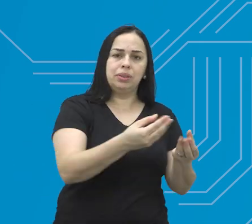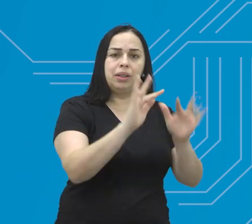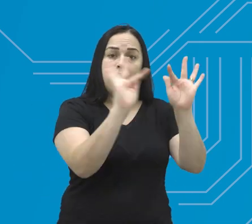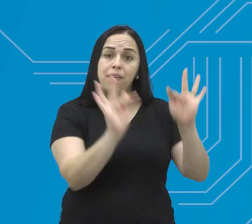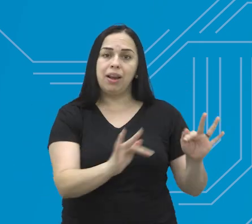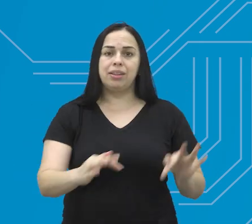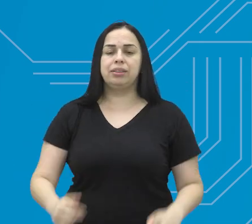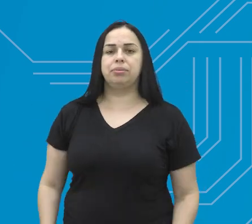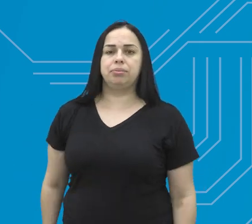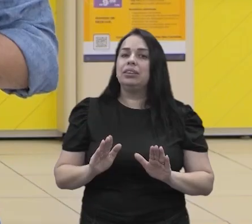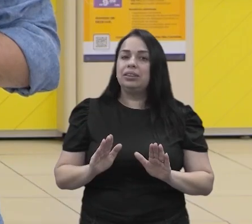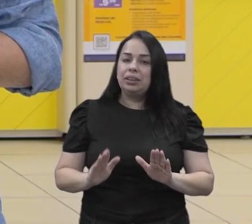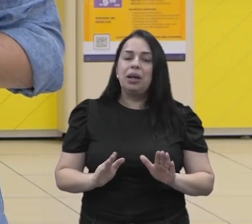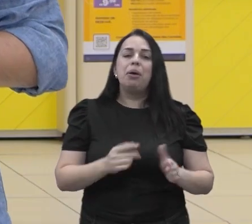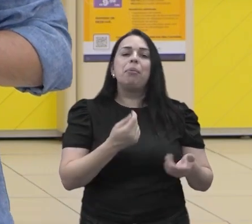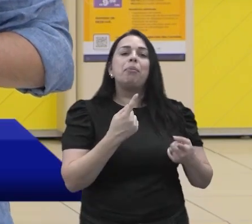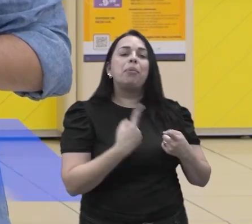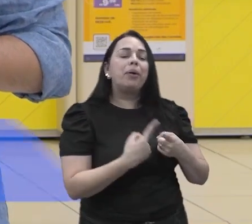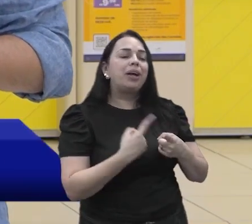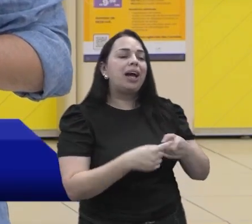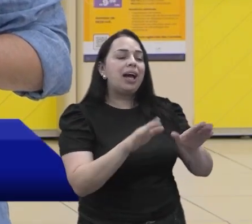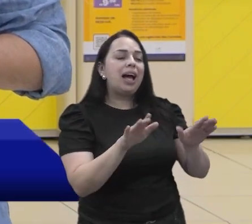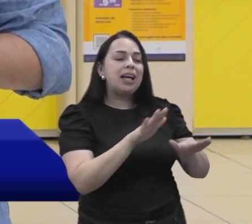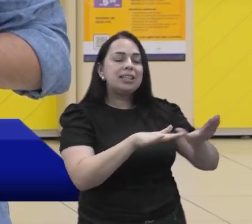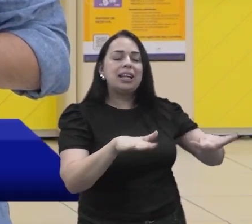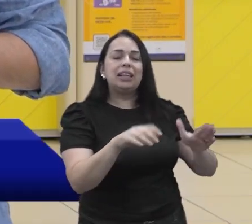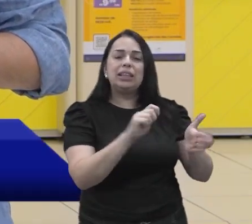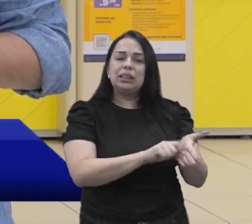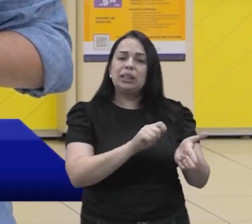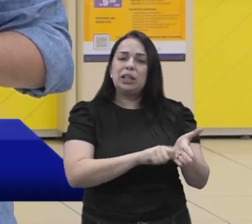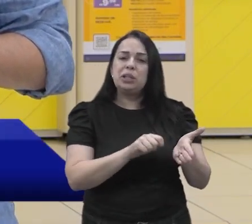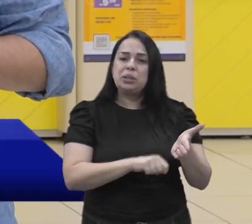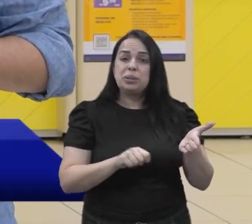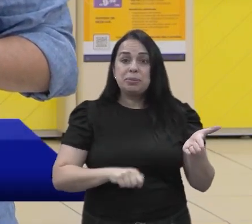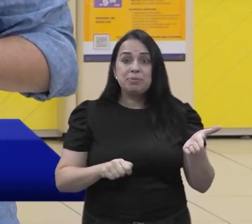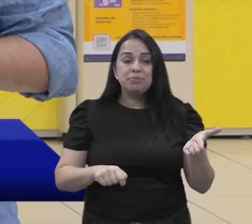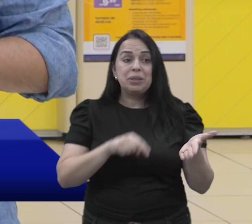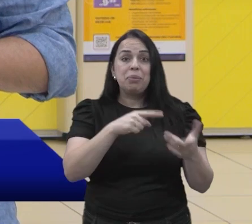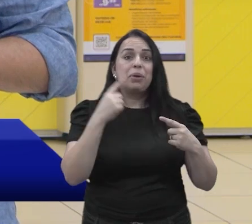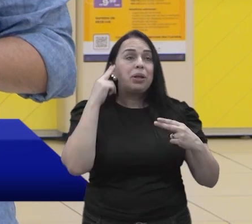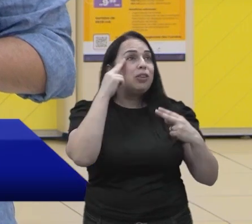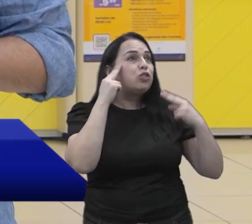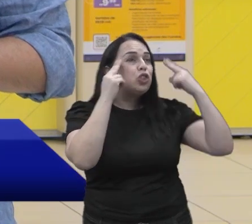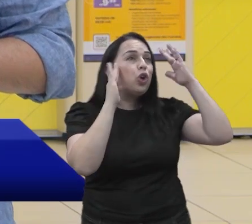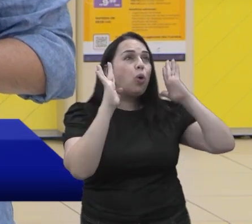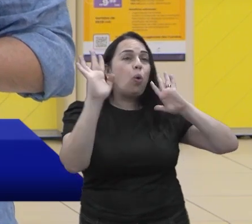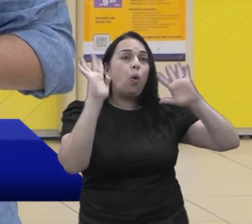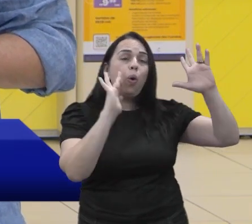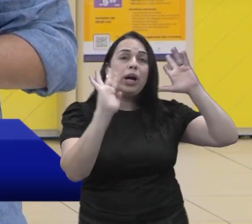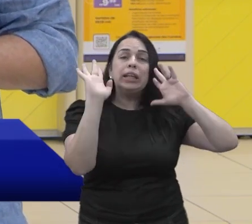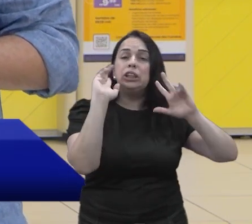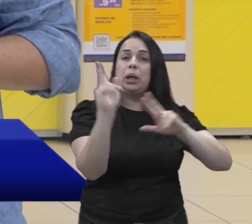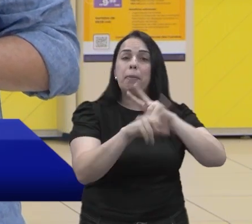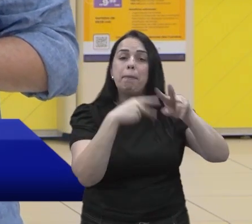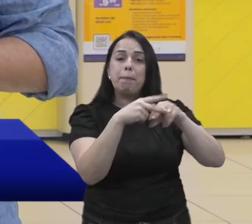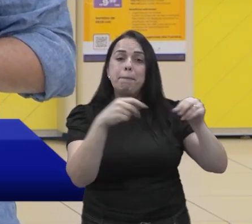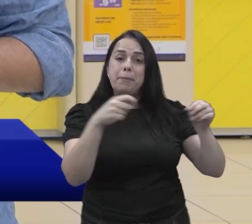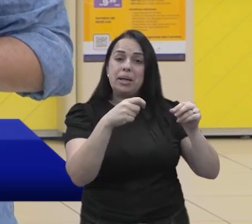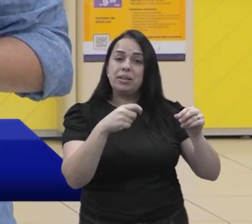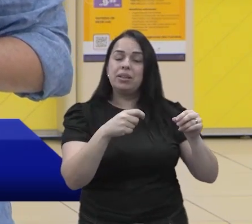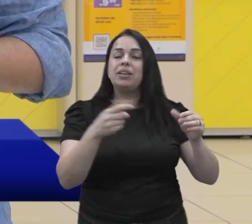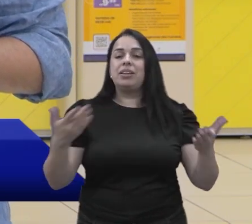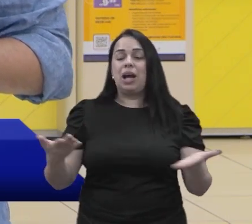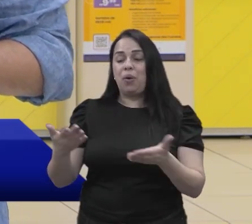pequenos mais feliz. A campanha dos Correios já existe há 35 anos, inspirada